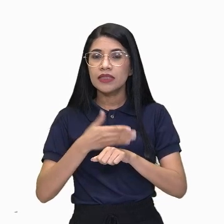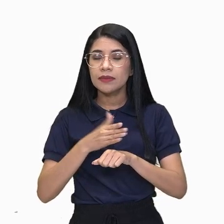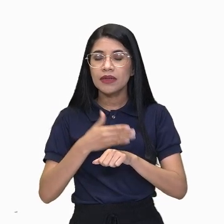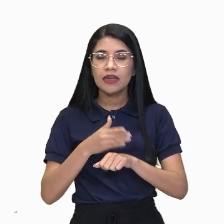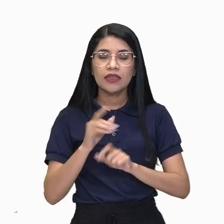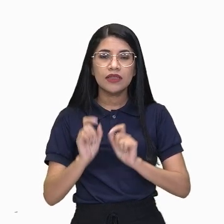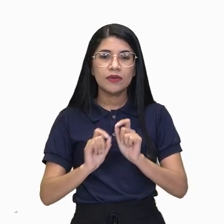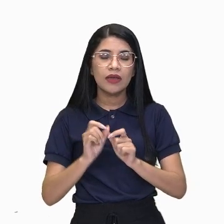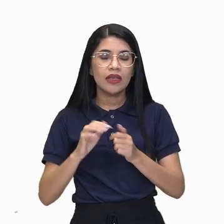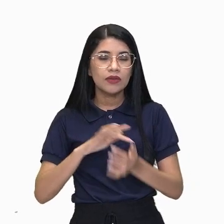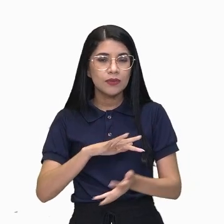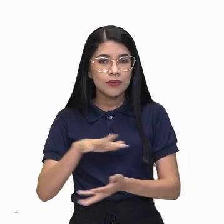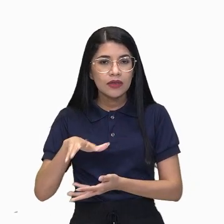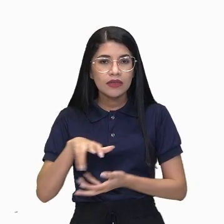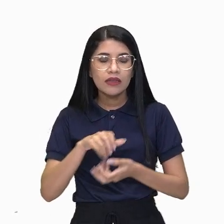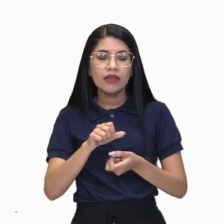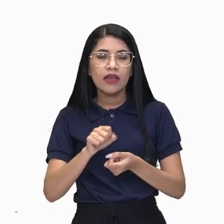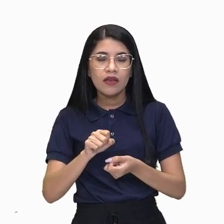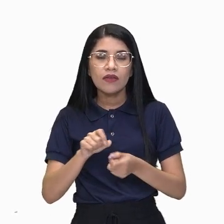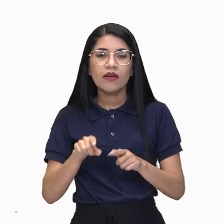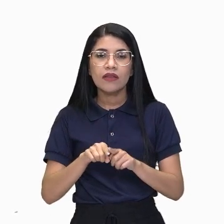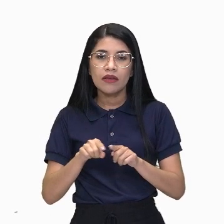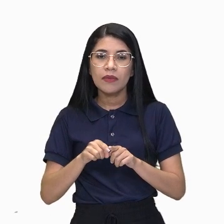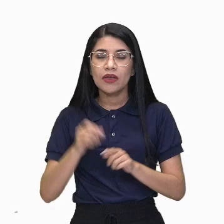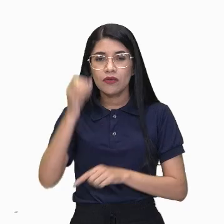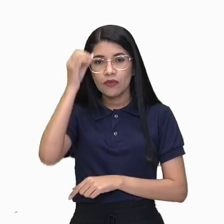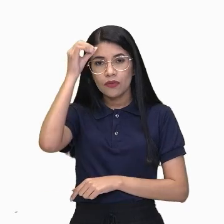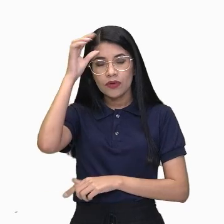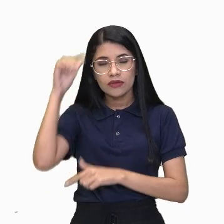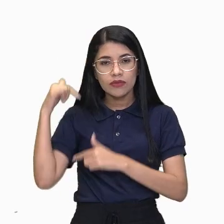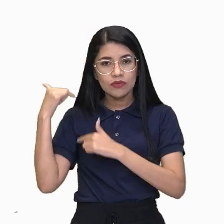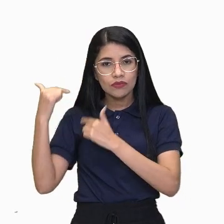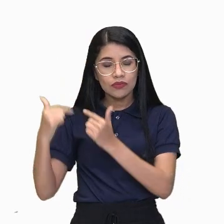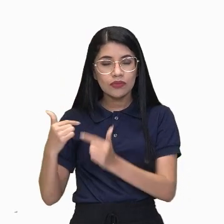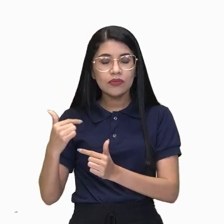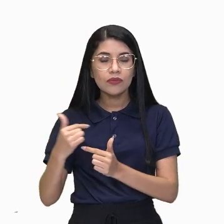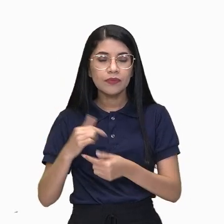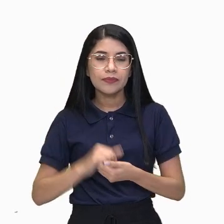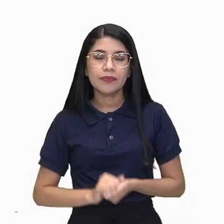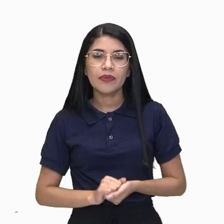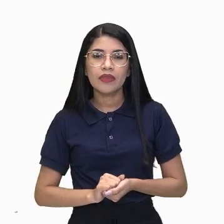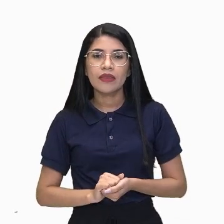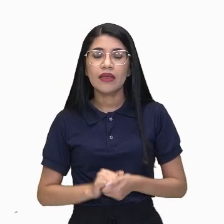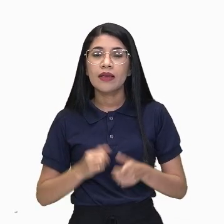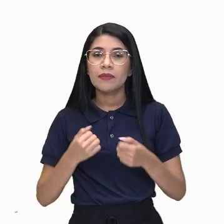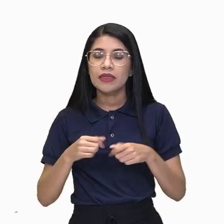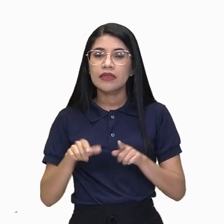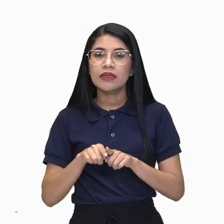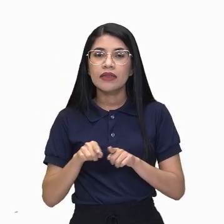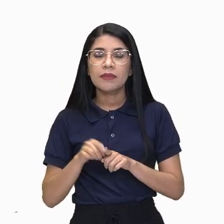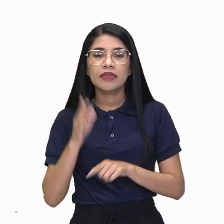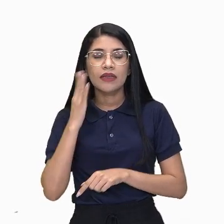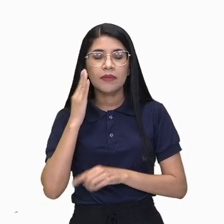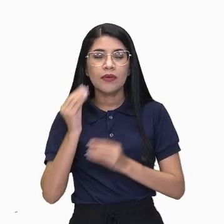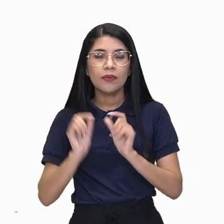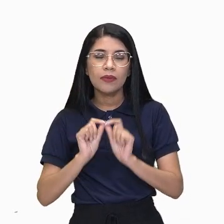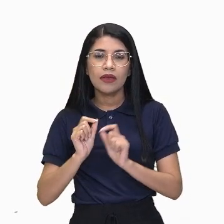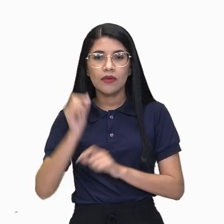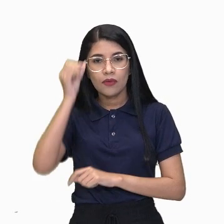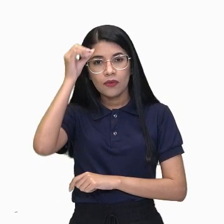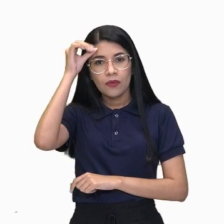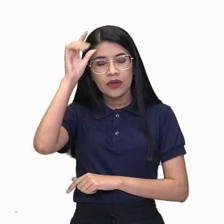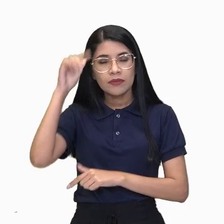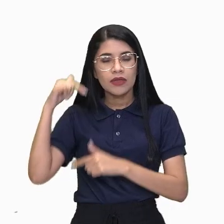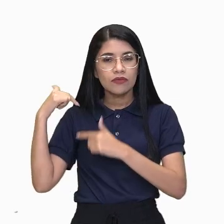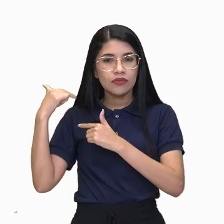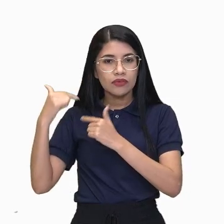prática sustentáveis, né, do conhecimento tradicional. Então, levar em consideração todo o conhecimento que é trazido pelos